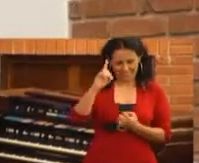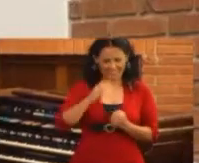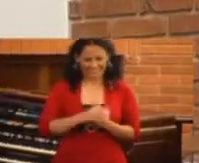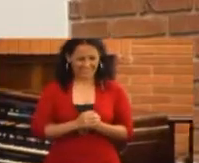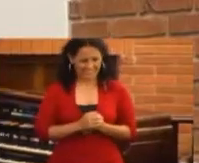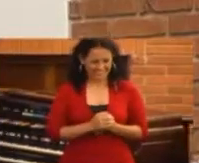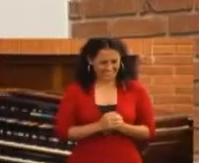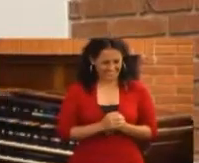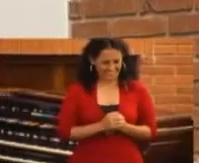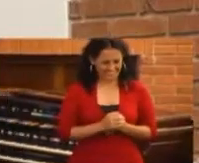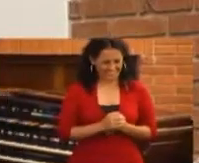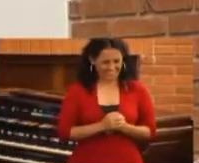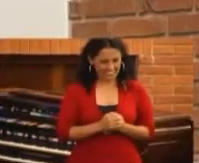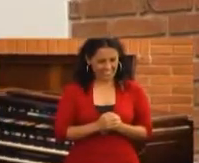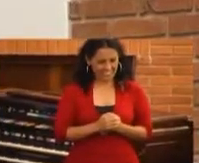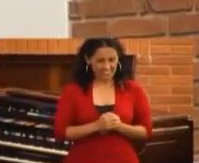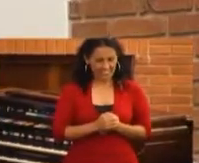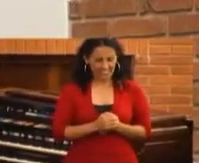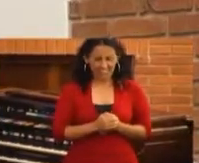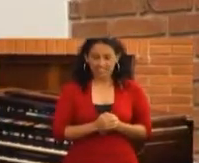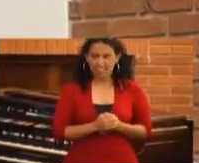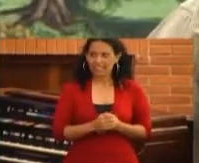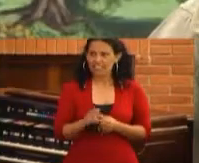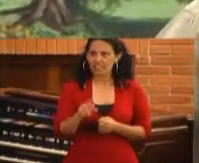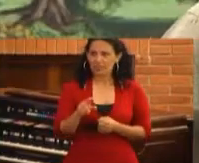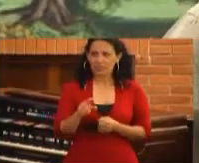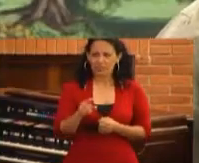é uma coisa misteriosa.